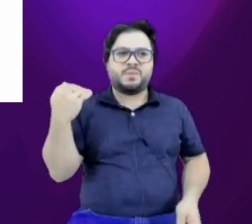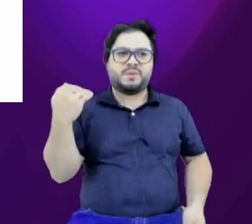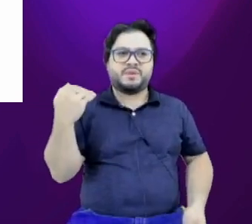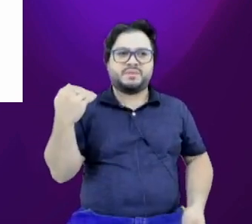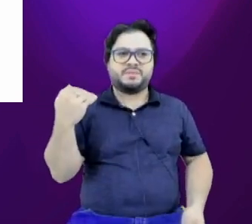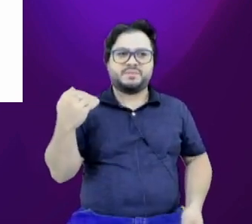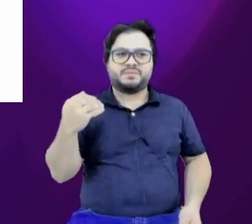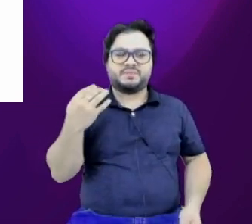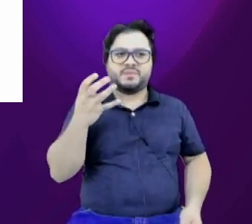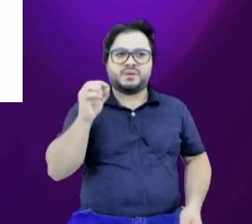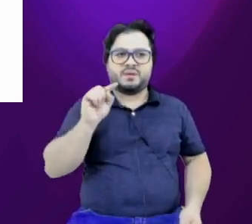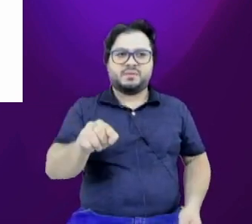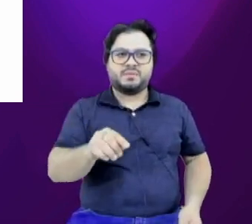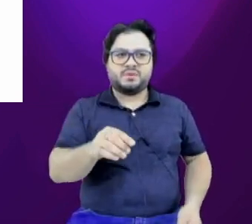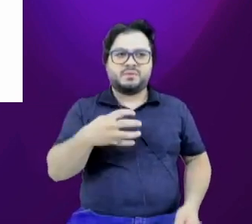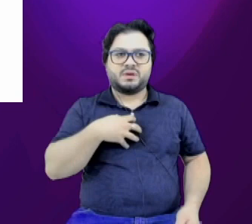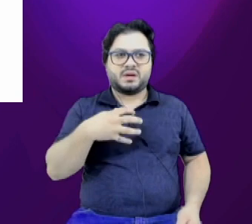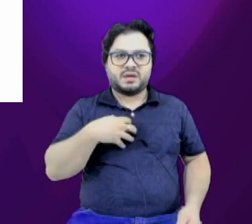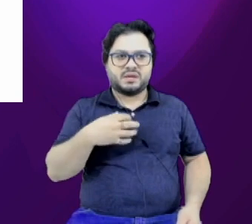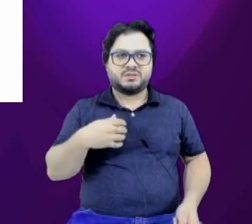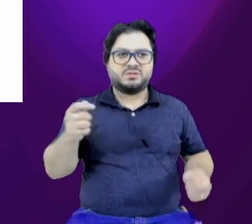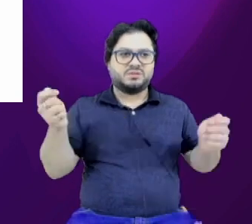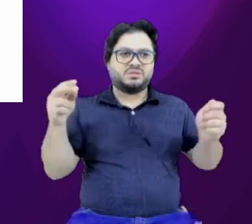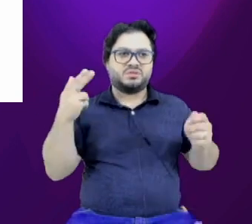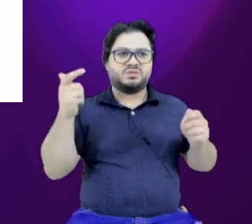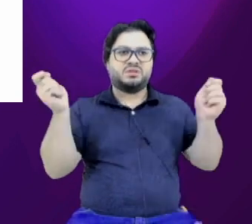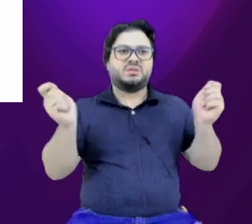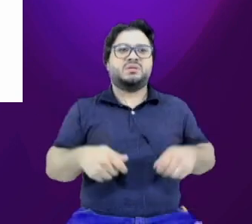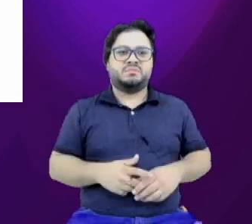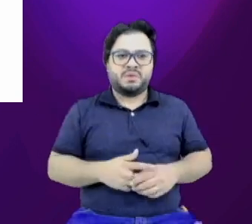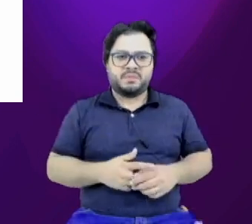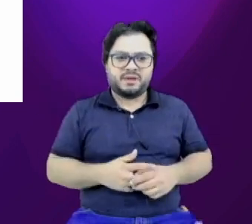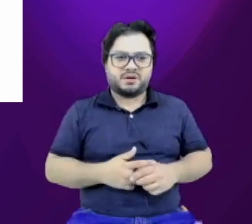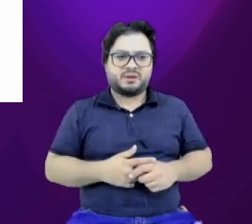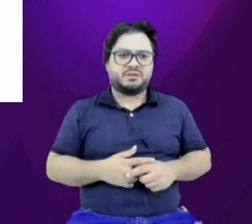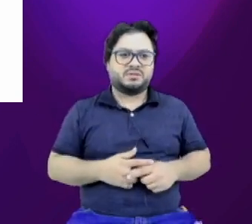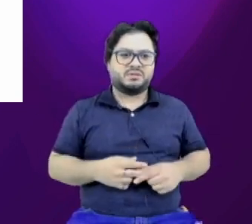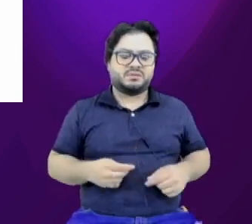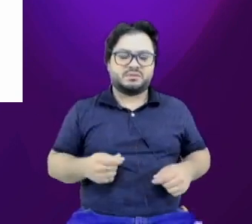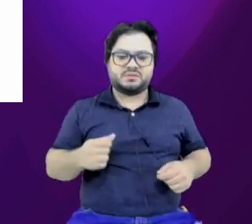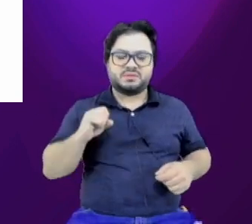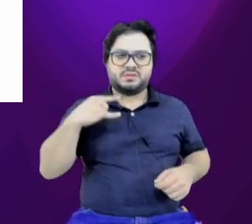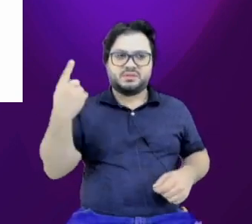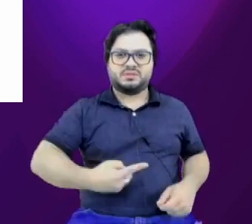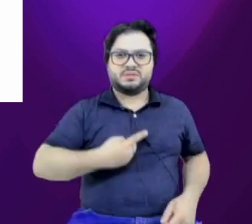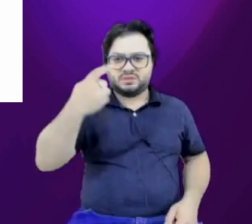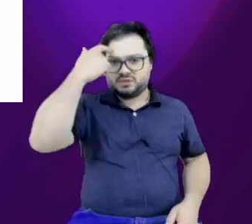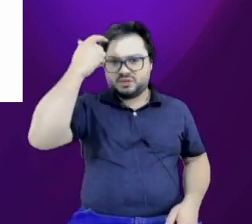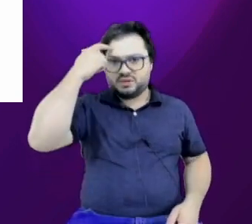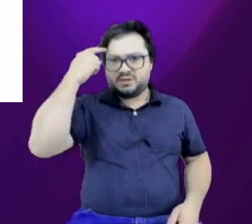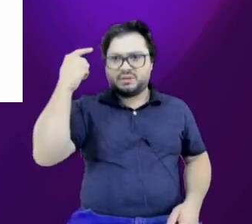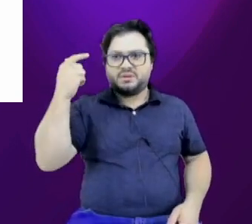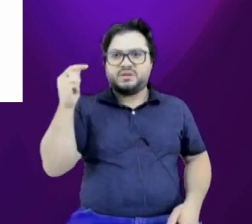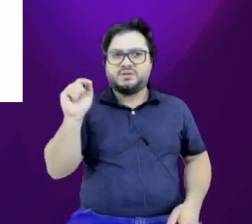e 40 mil casos de incapacitação. Então, se a gente pensar, se eu tiver